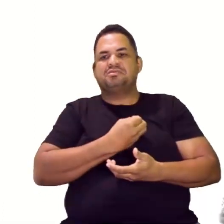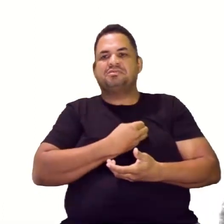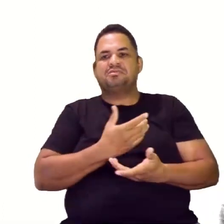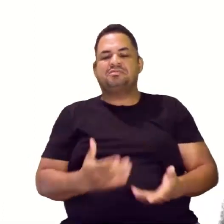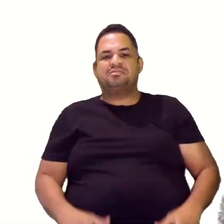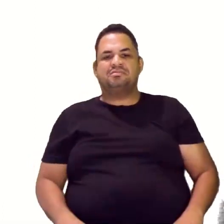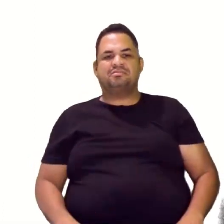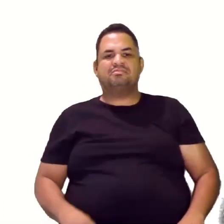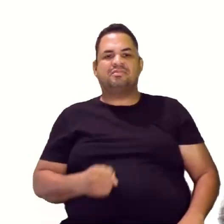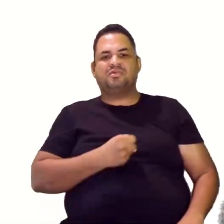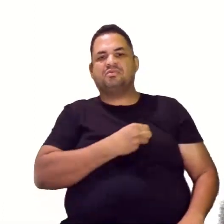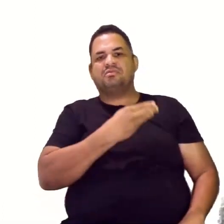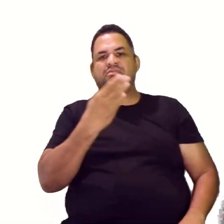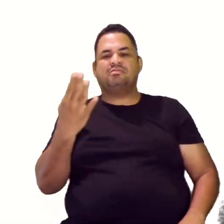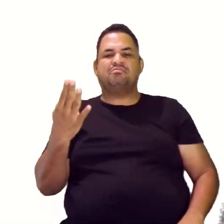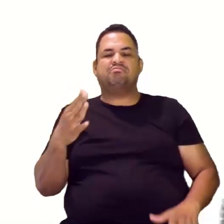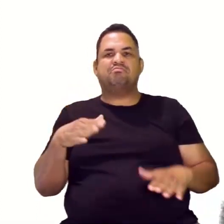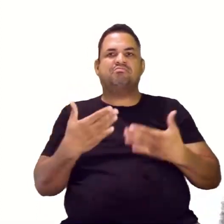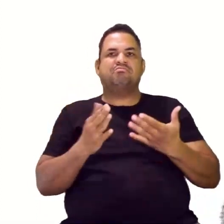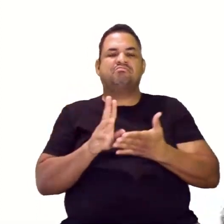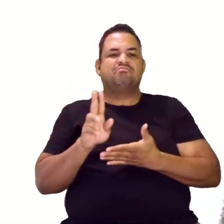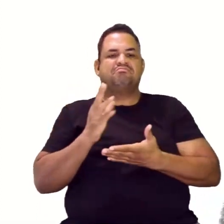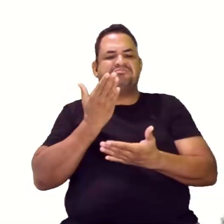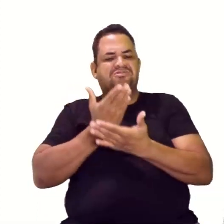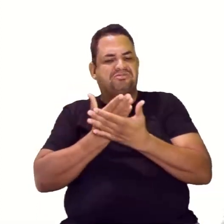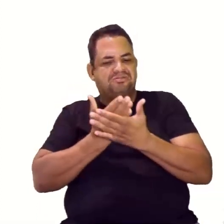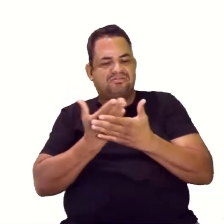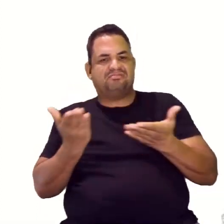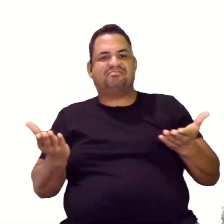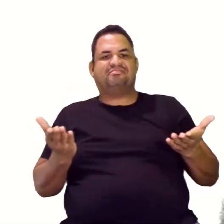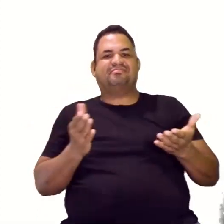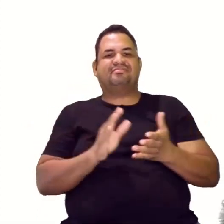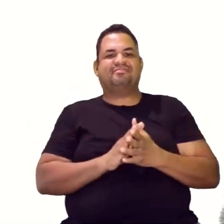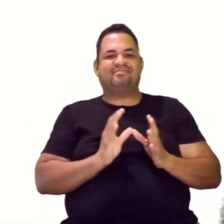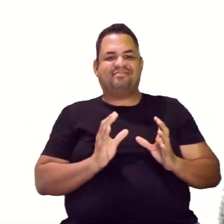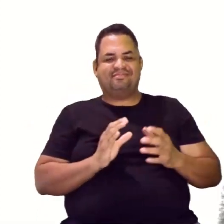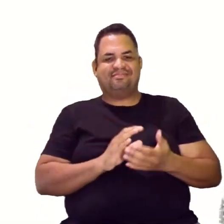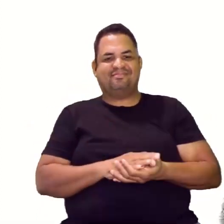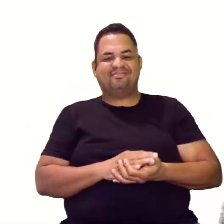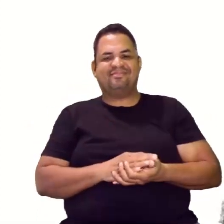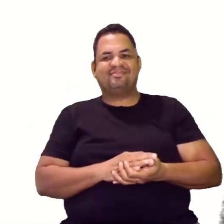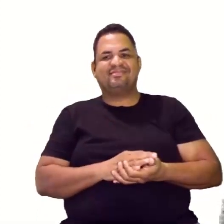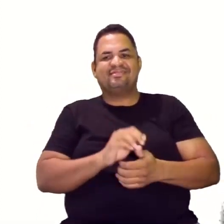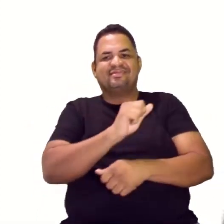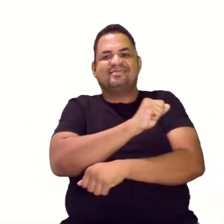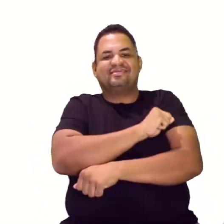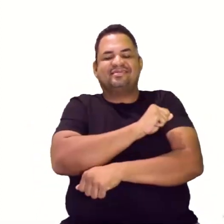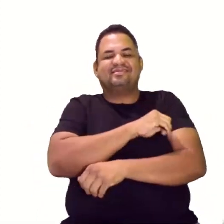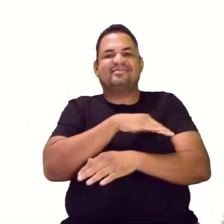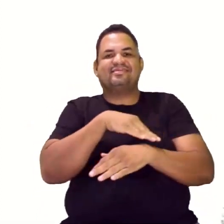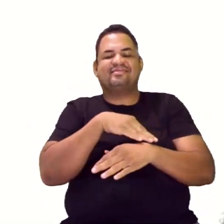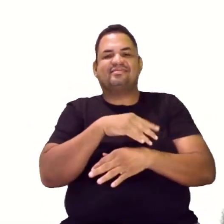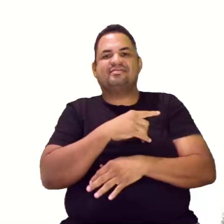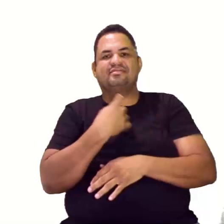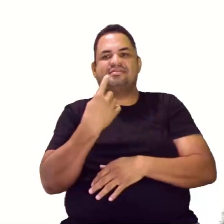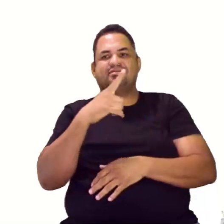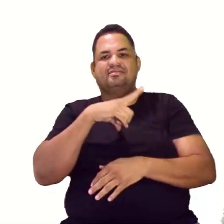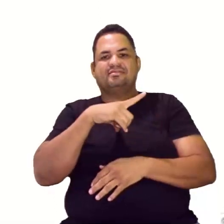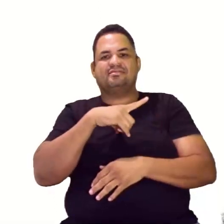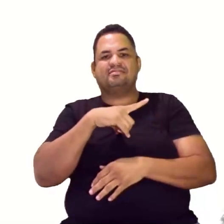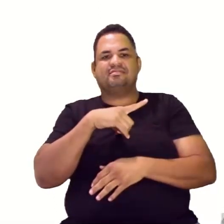são distraídos, quantos são aplicados, né? Aí são o conjunto dos alunos aplicados. O que nós tínhamos é